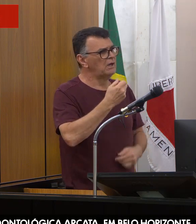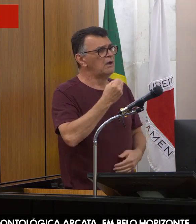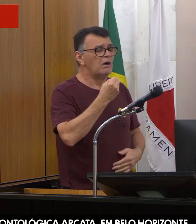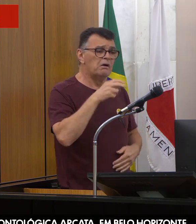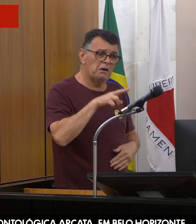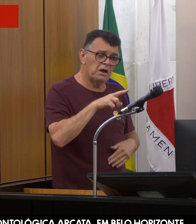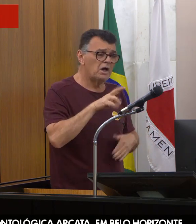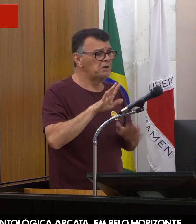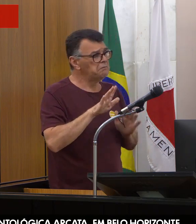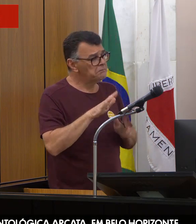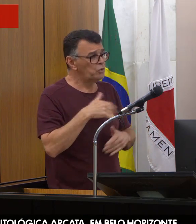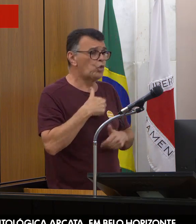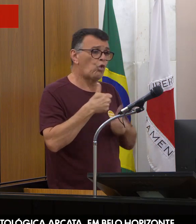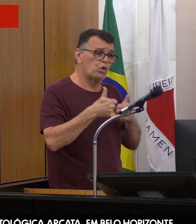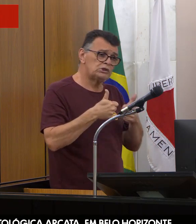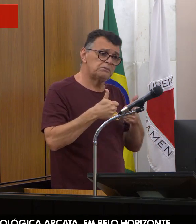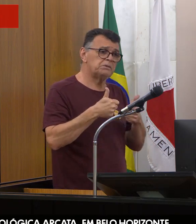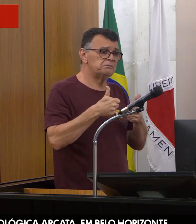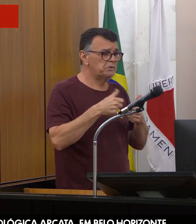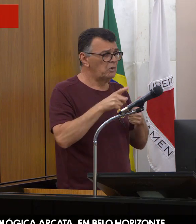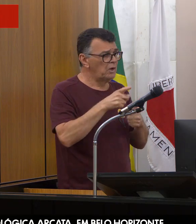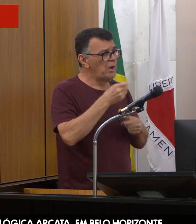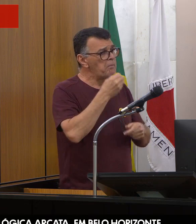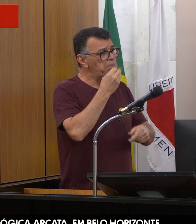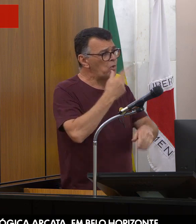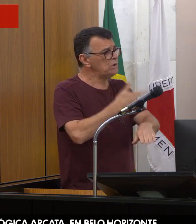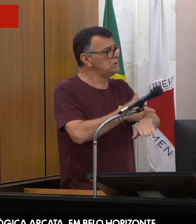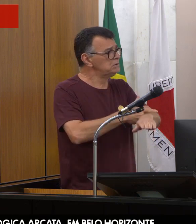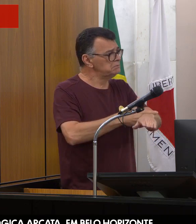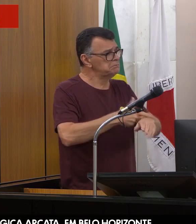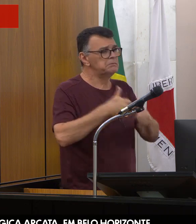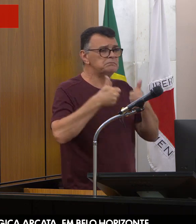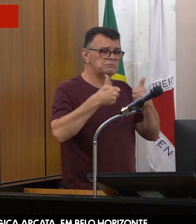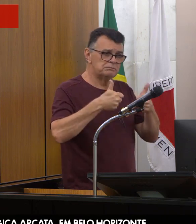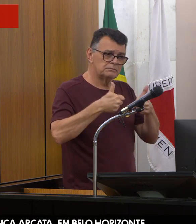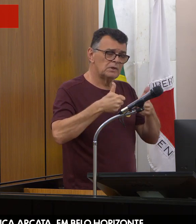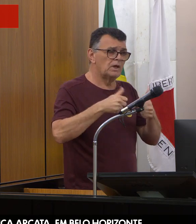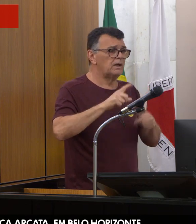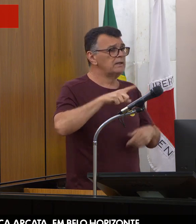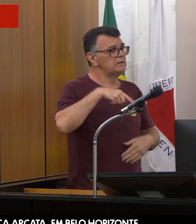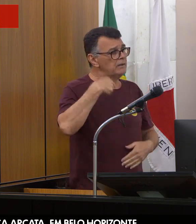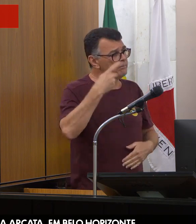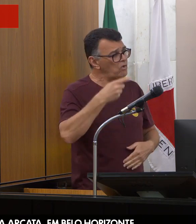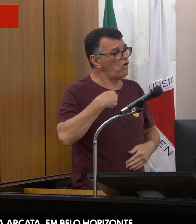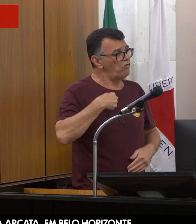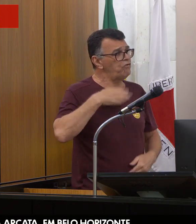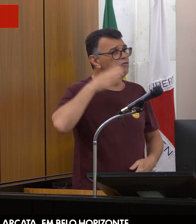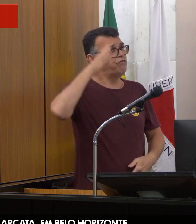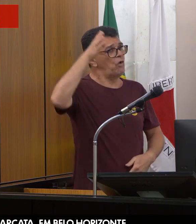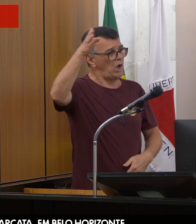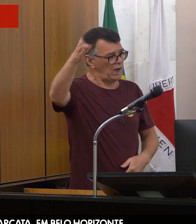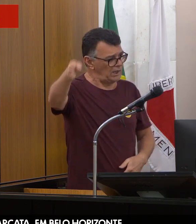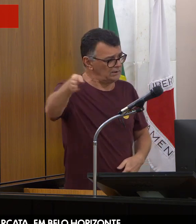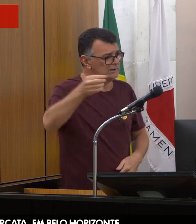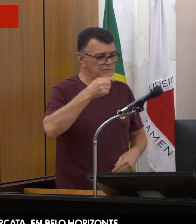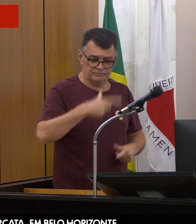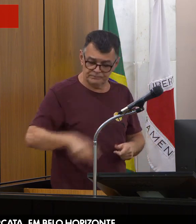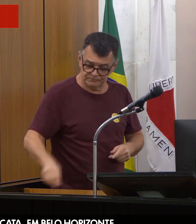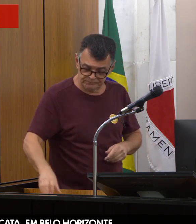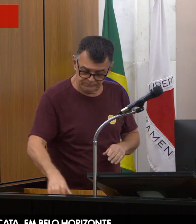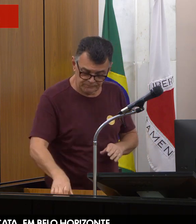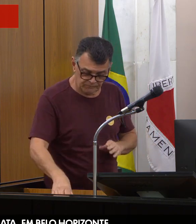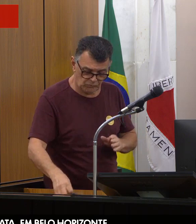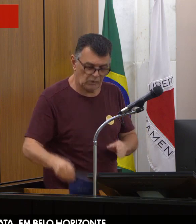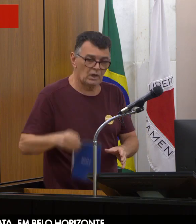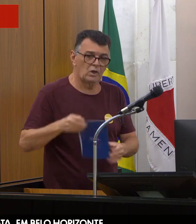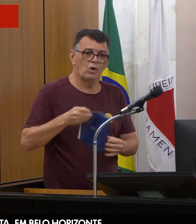da arcata sobre tratamento dentário e eu achei que era uma empresa idônea que eu podia